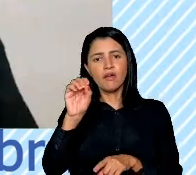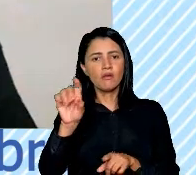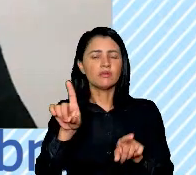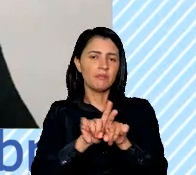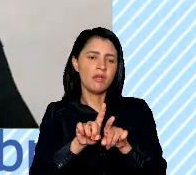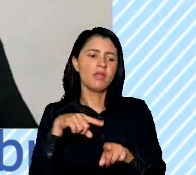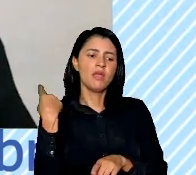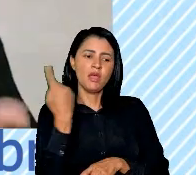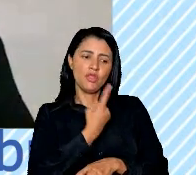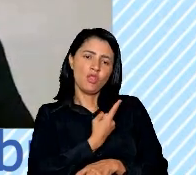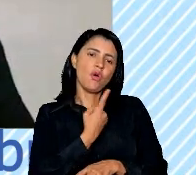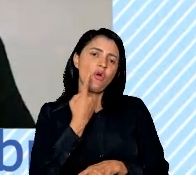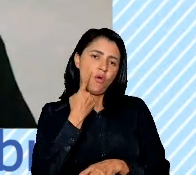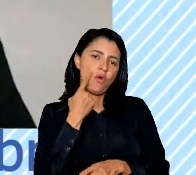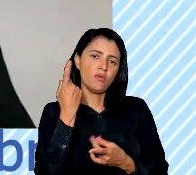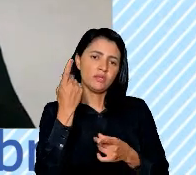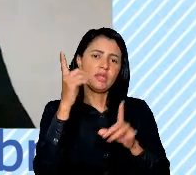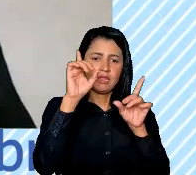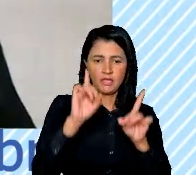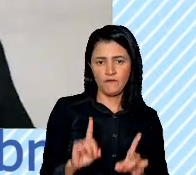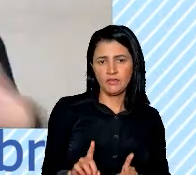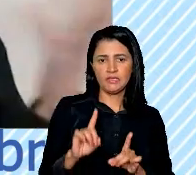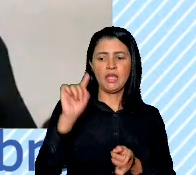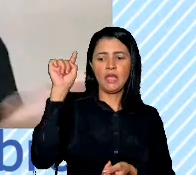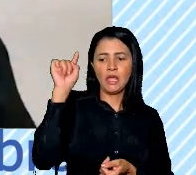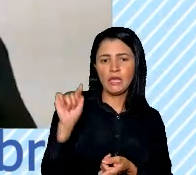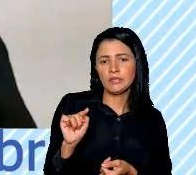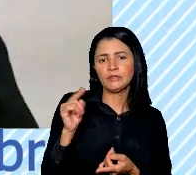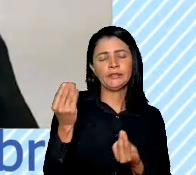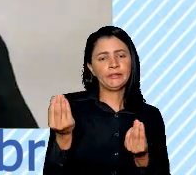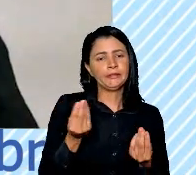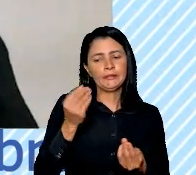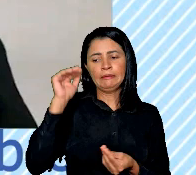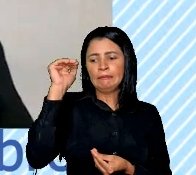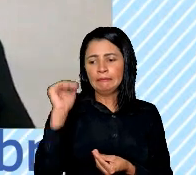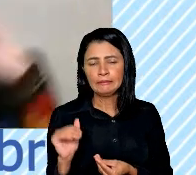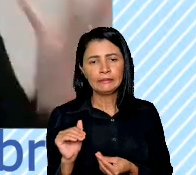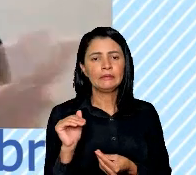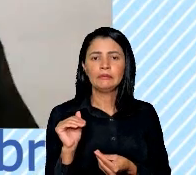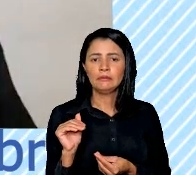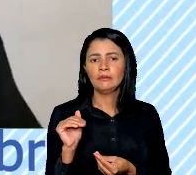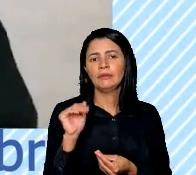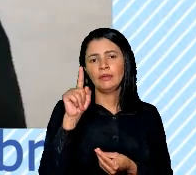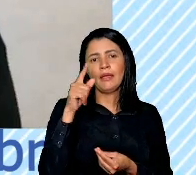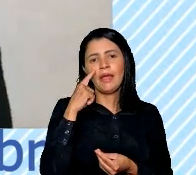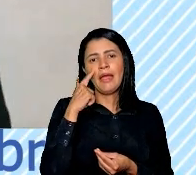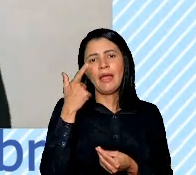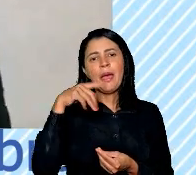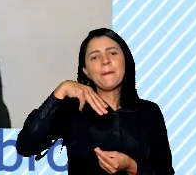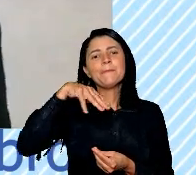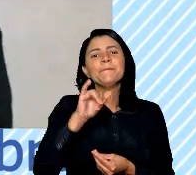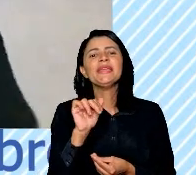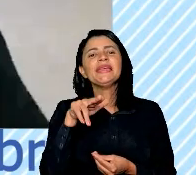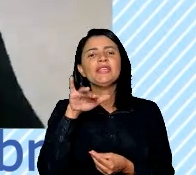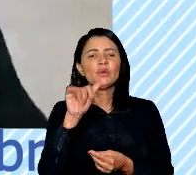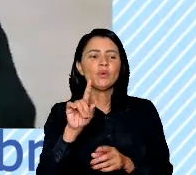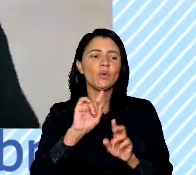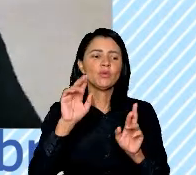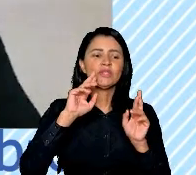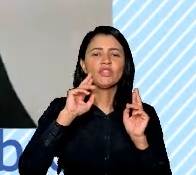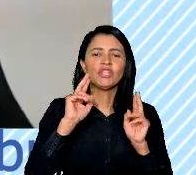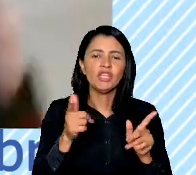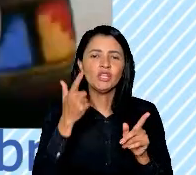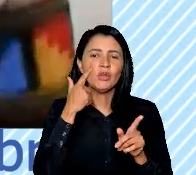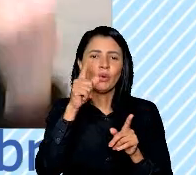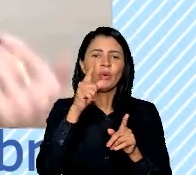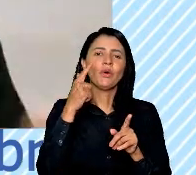né, deficientes verticais ou deficientes minions no sentido não, né, do sentido